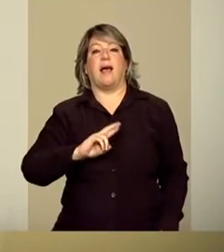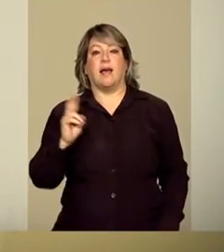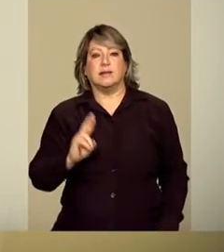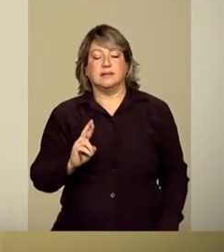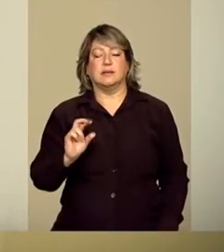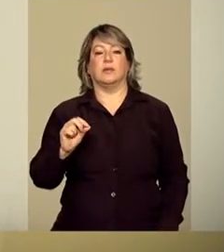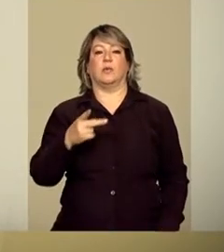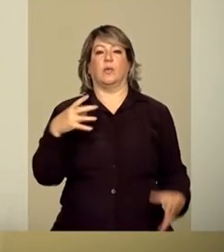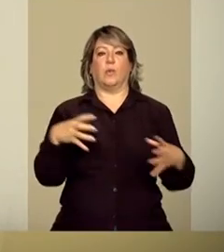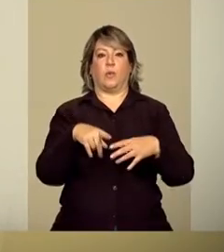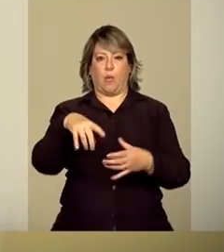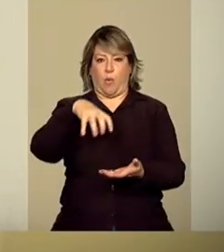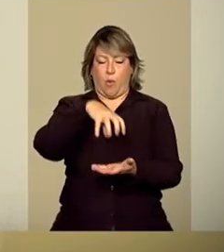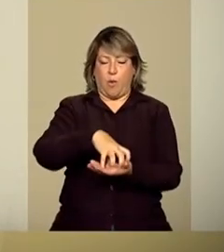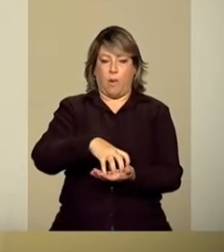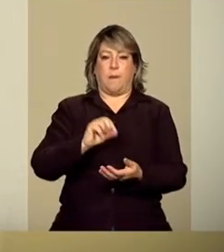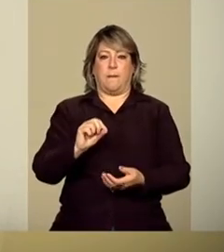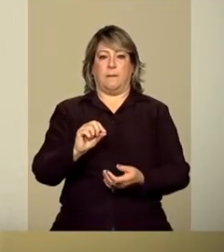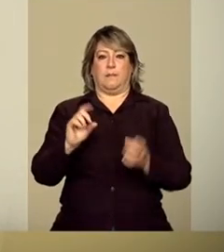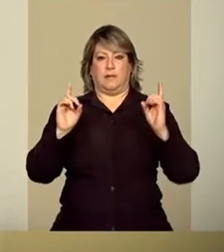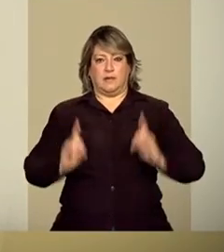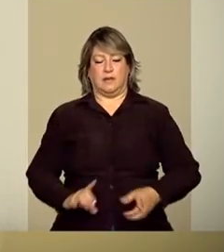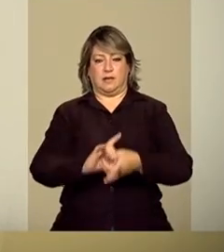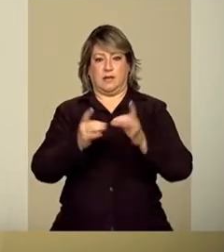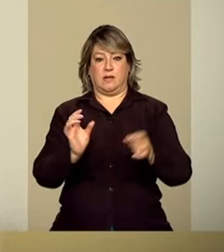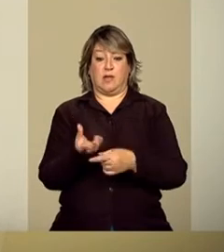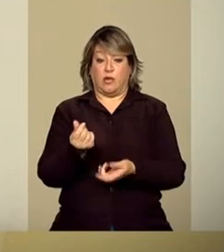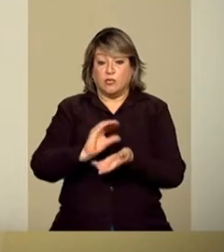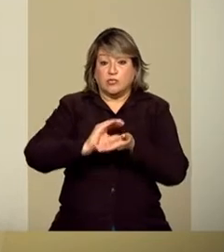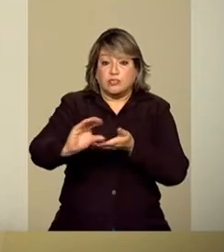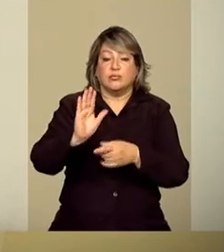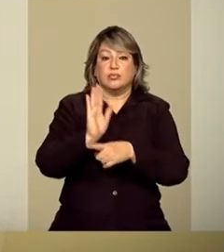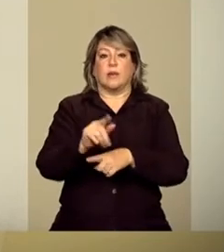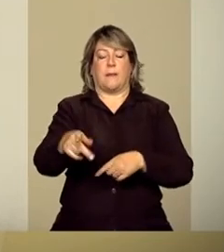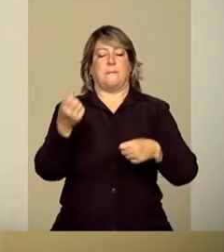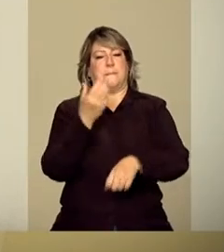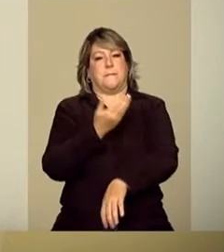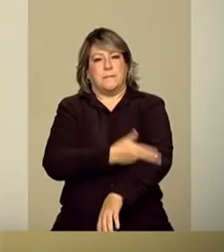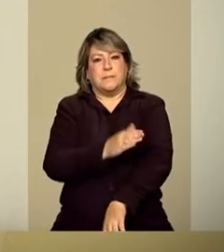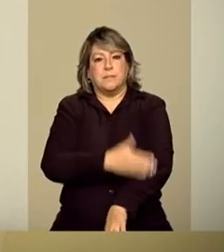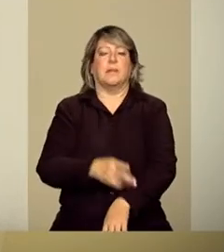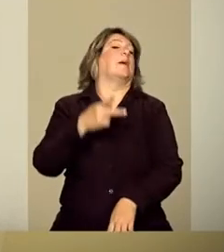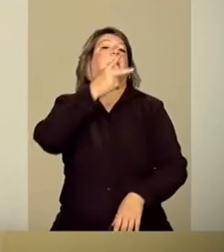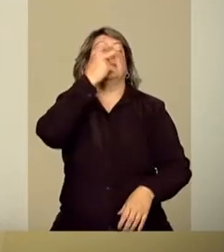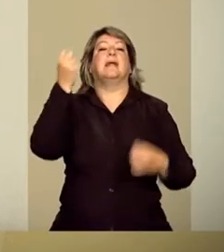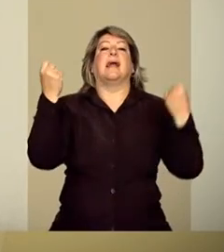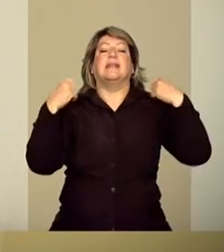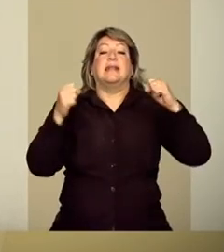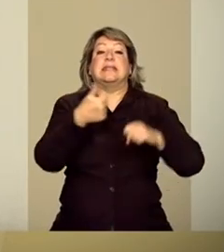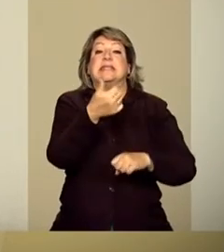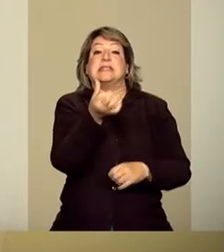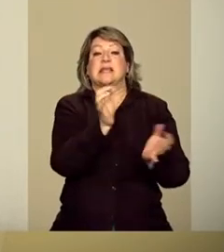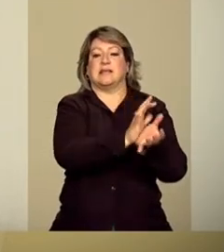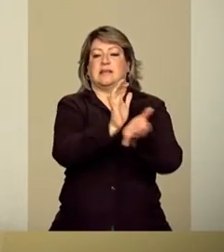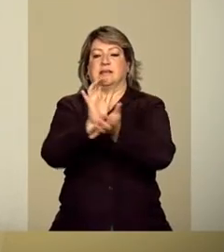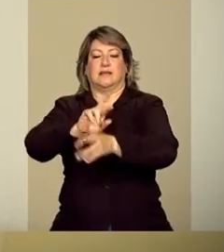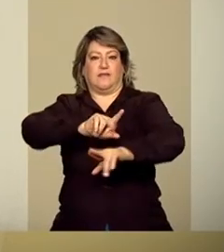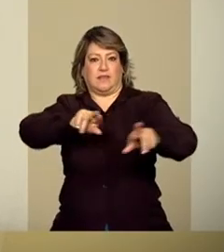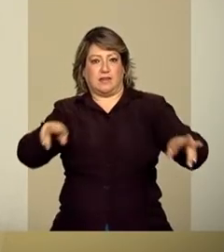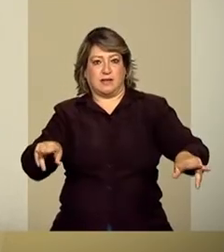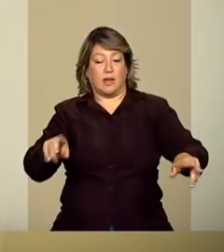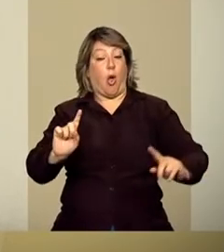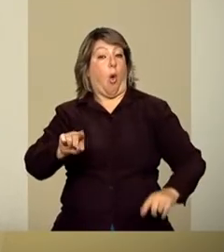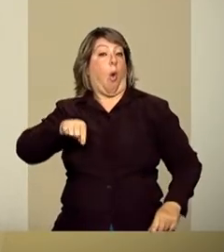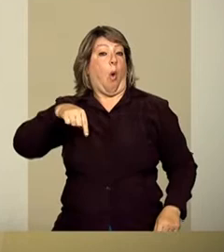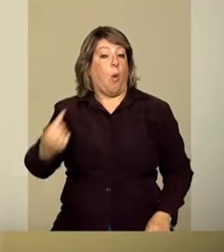para o Comitê Paralímpico Brasileiro investir na preparação de atletas de 16 modalidades, Luciano. Outro